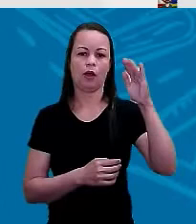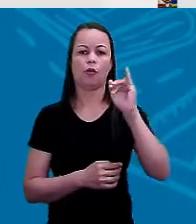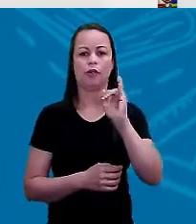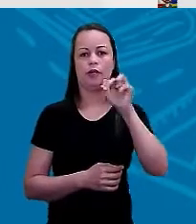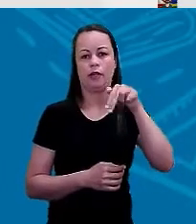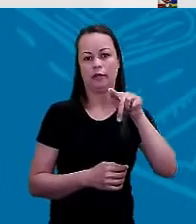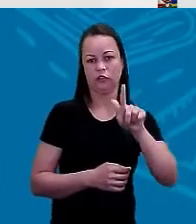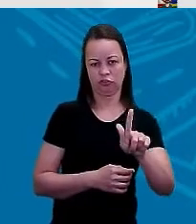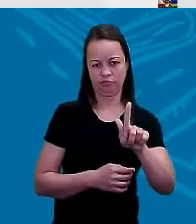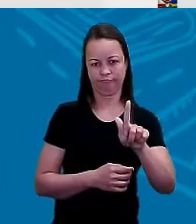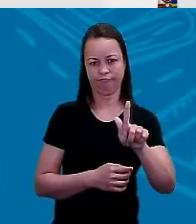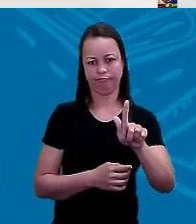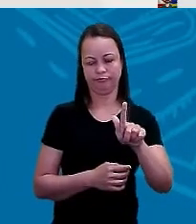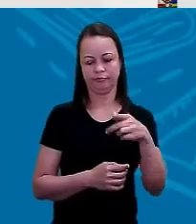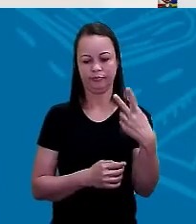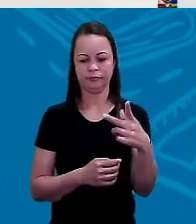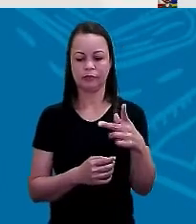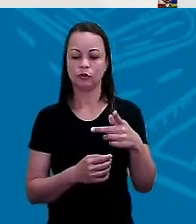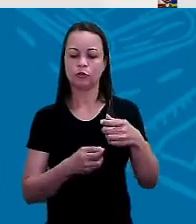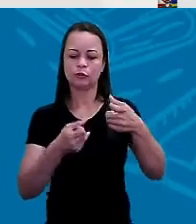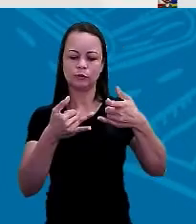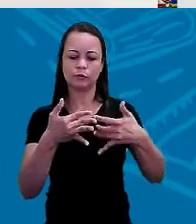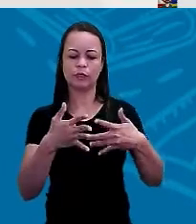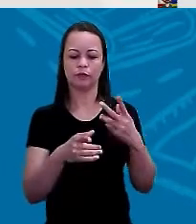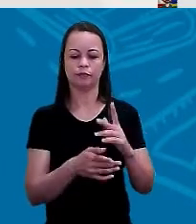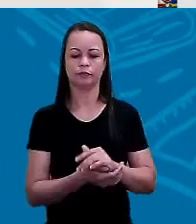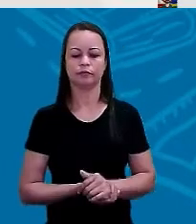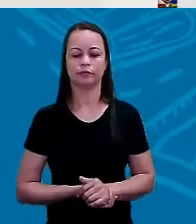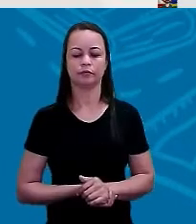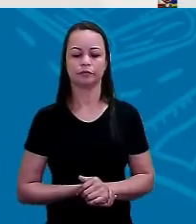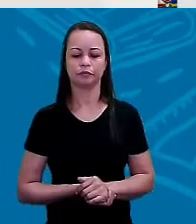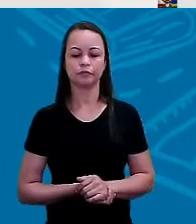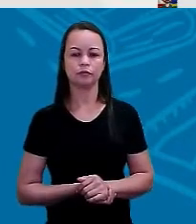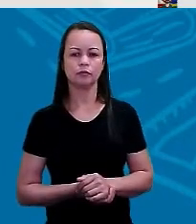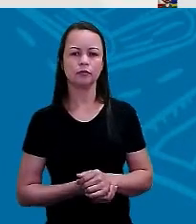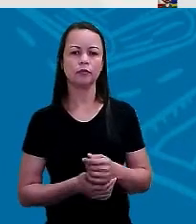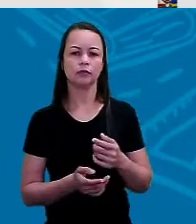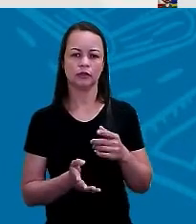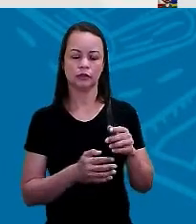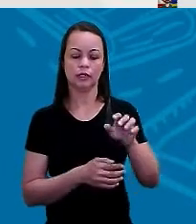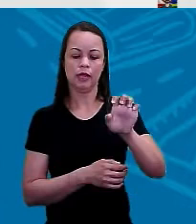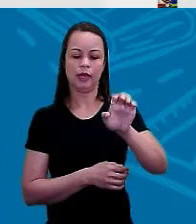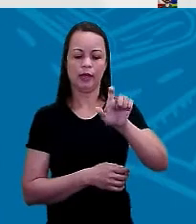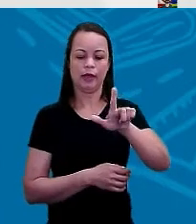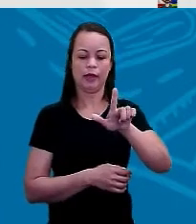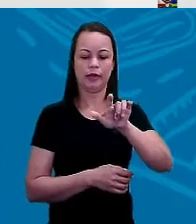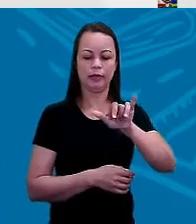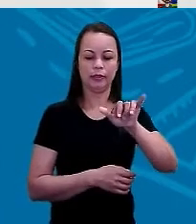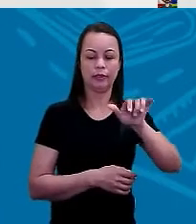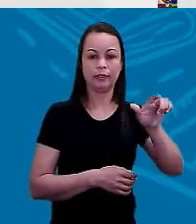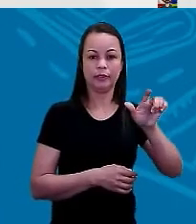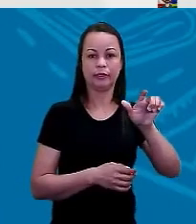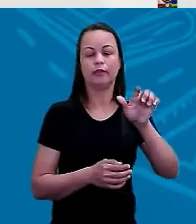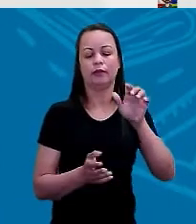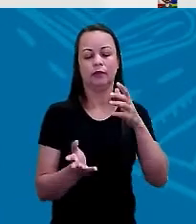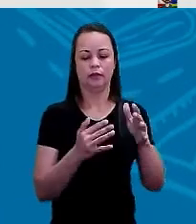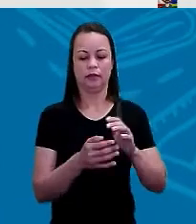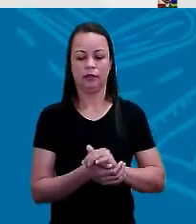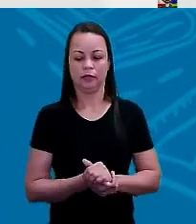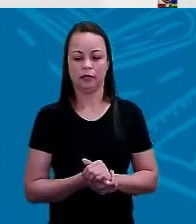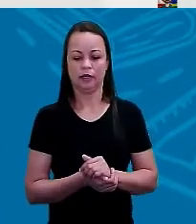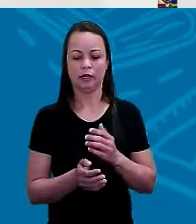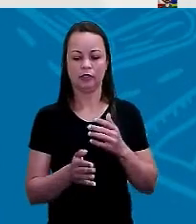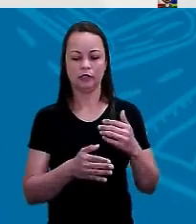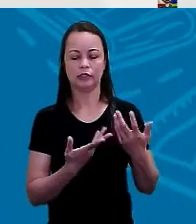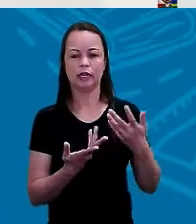digo exatamente ele is driving to the beach. Ele is driving to the